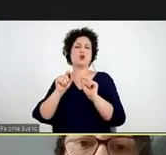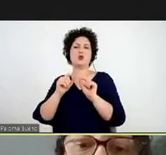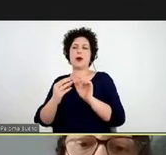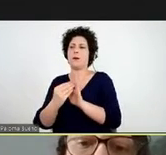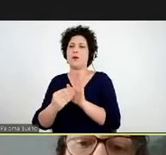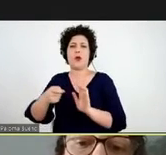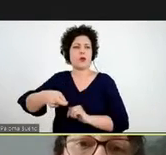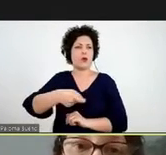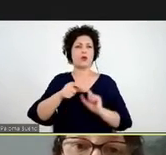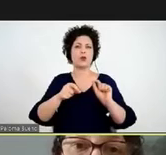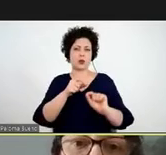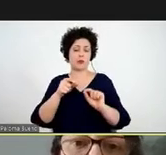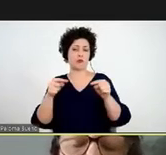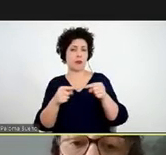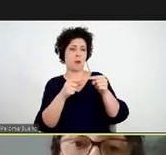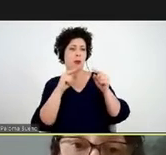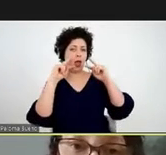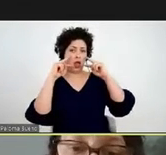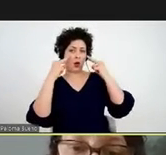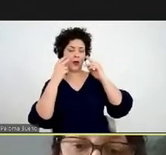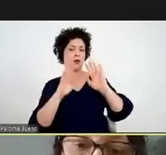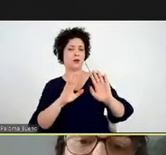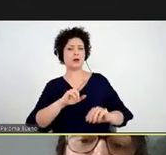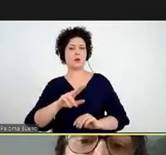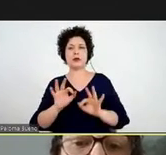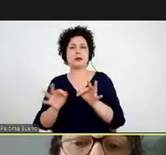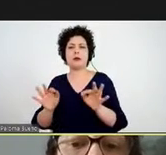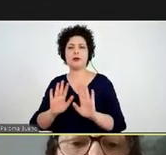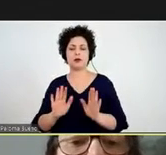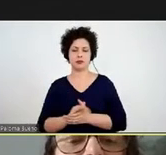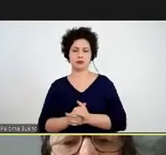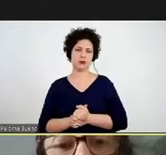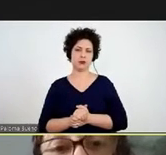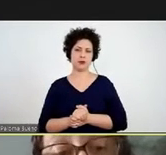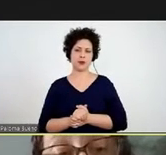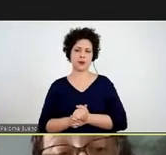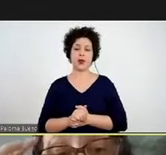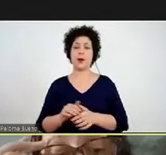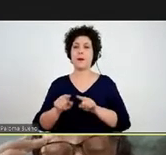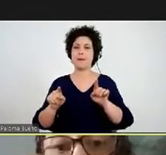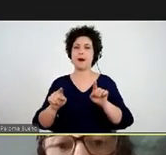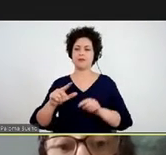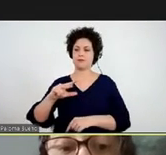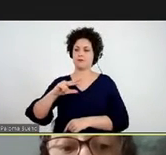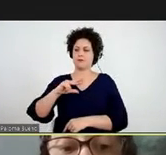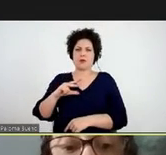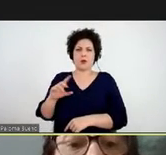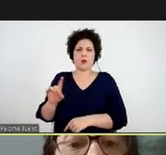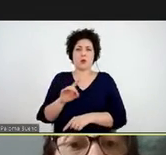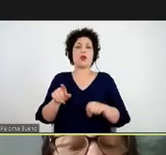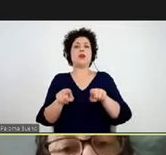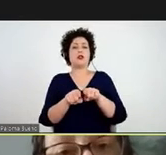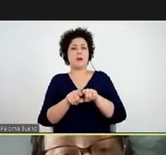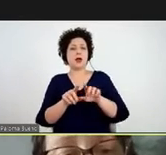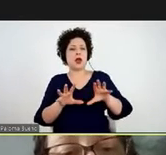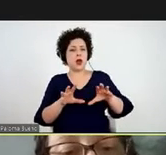reconhecimento. E não é um reconhecimento simples, é reconhecimento, individualidade e coletividade